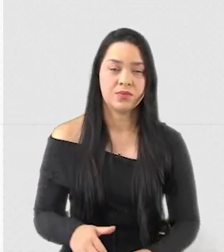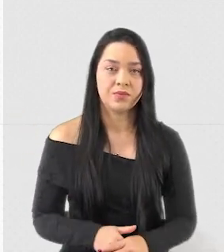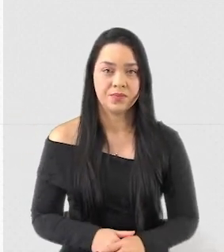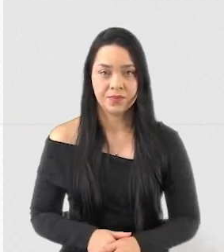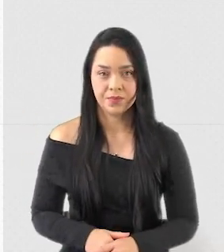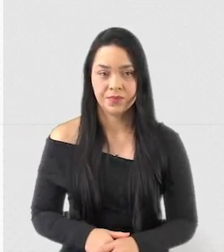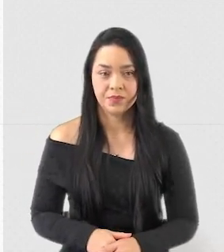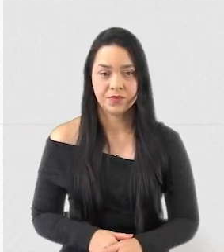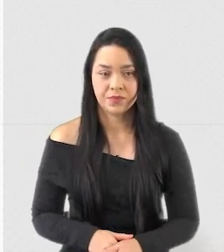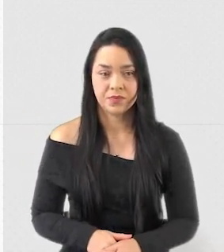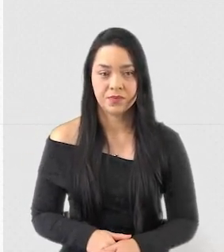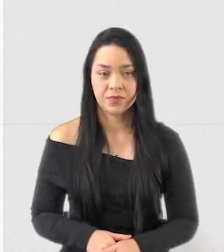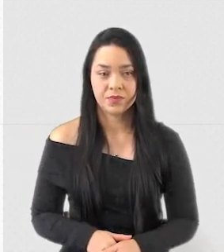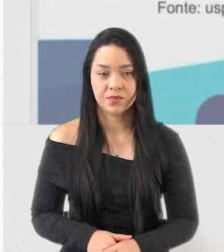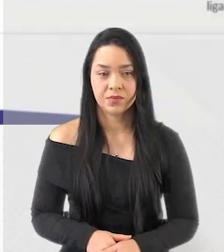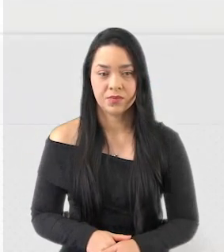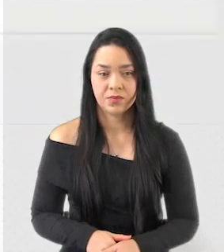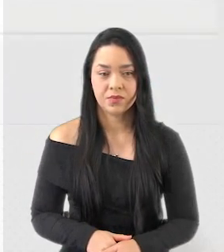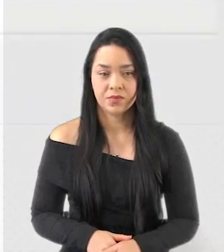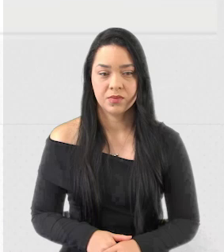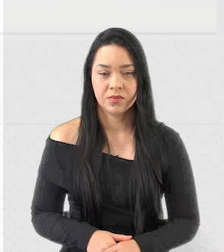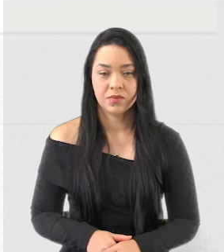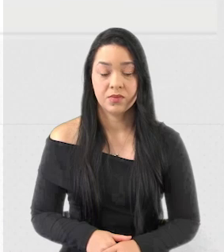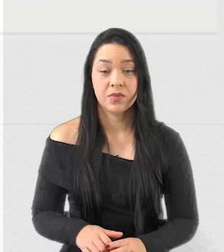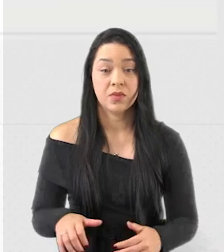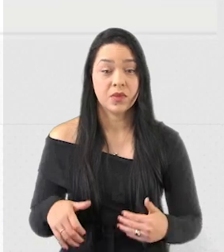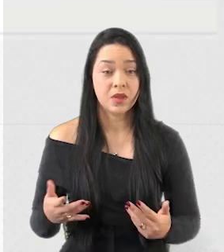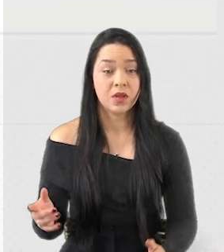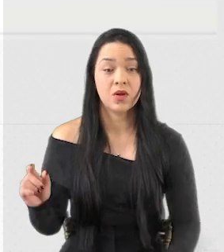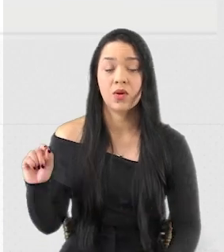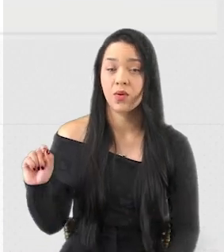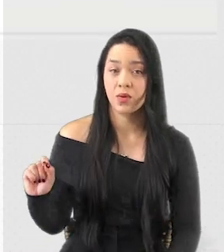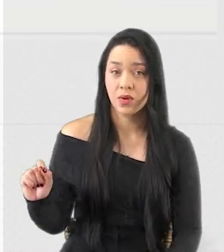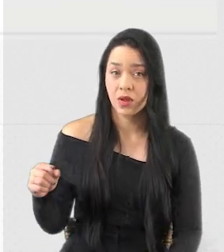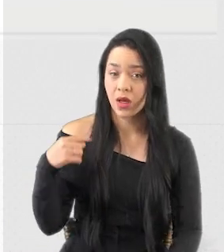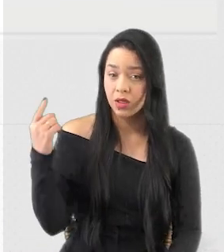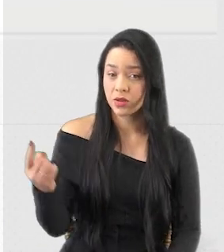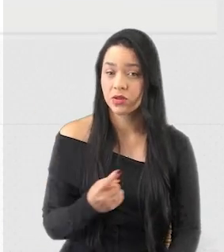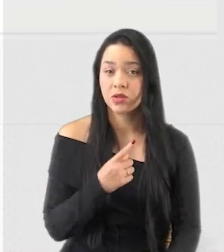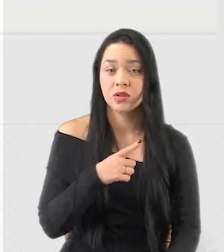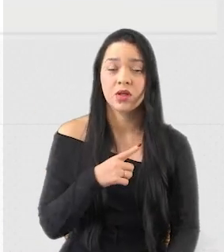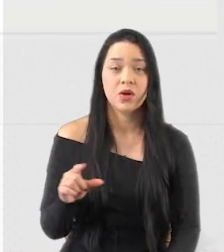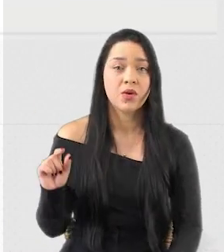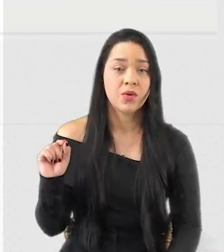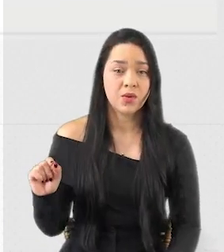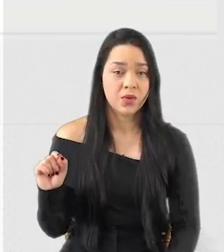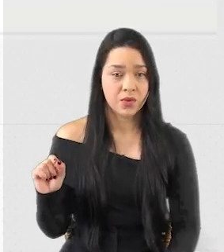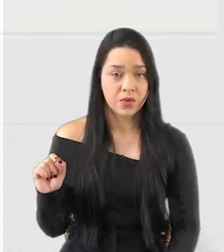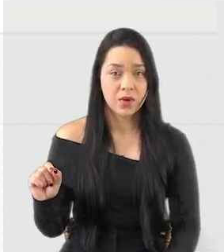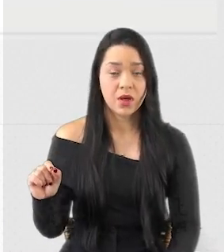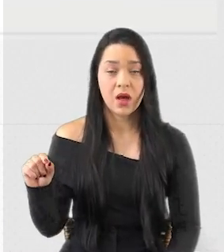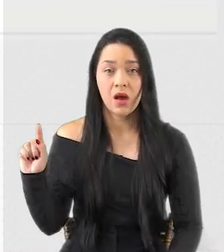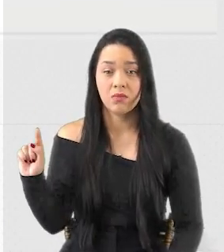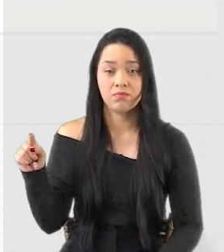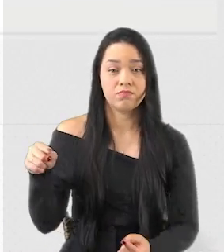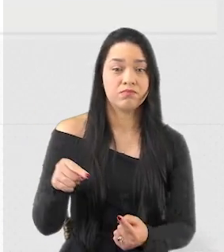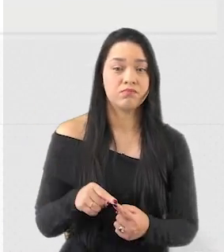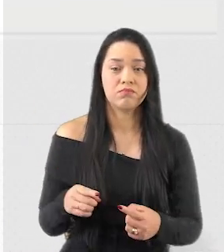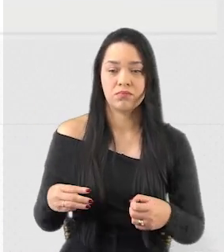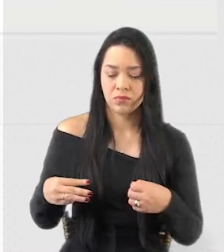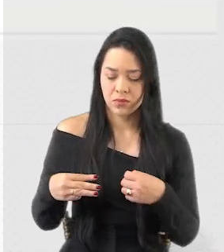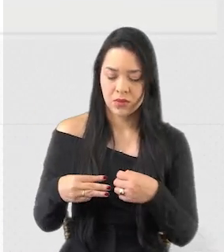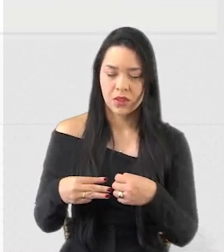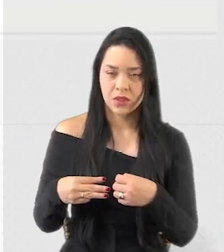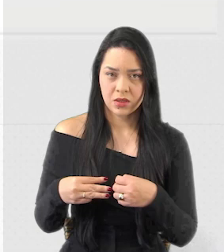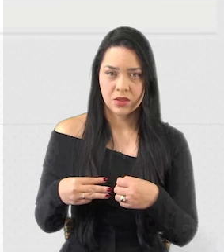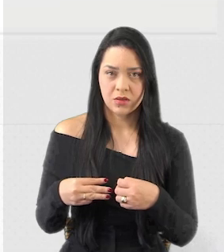tá? Guardem essa informação. E a partir daí, pessoal, a gente tem, então, a função da célula. As